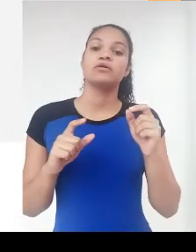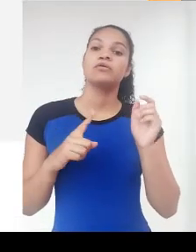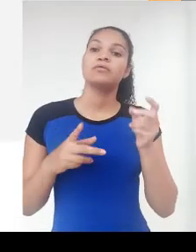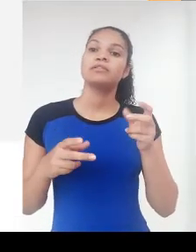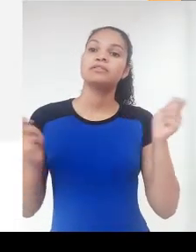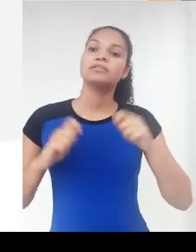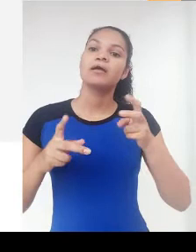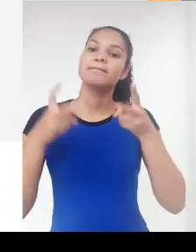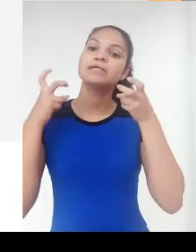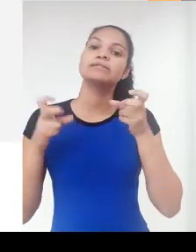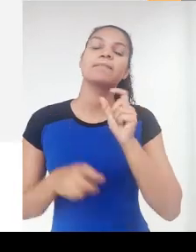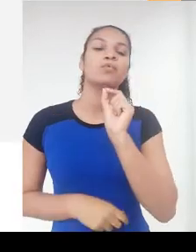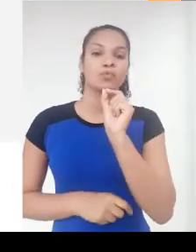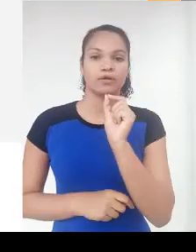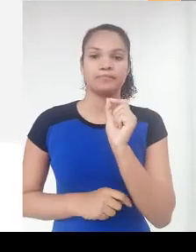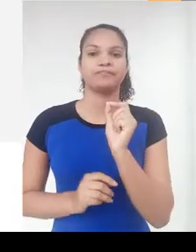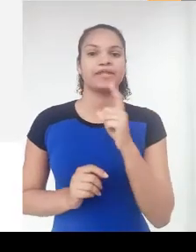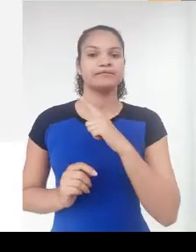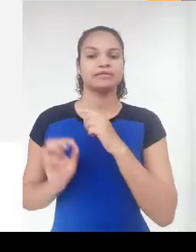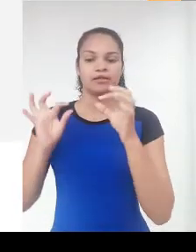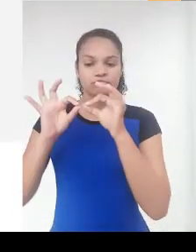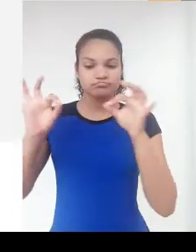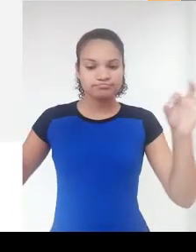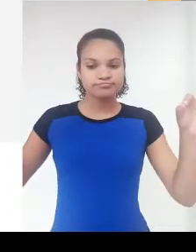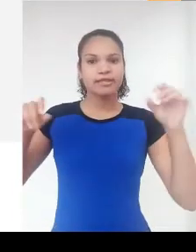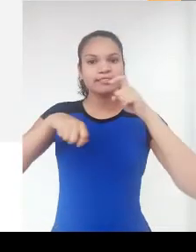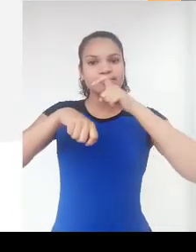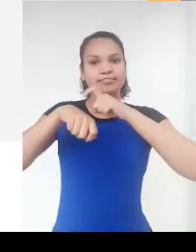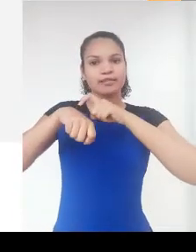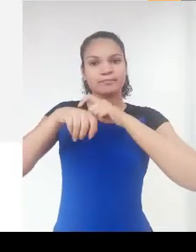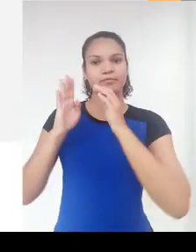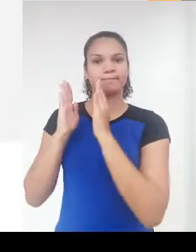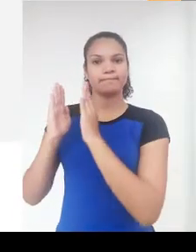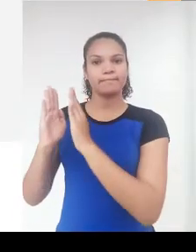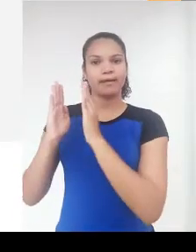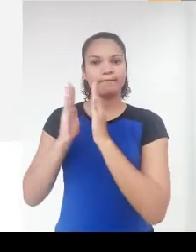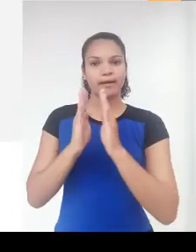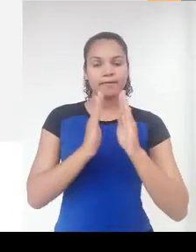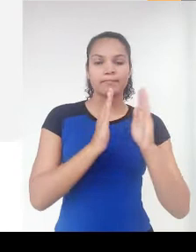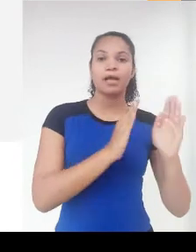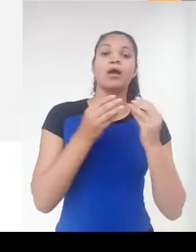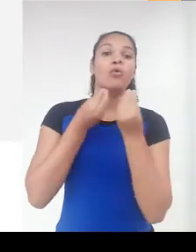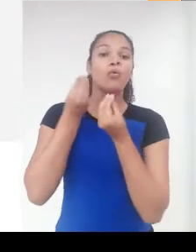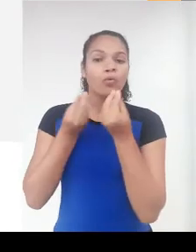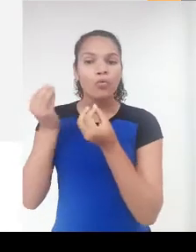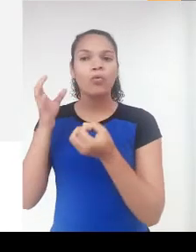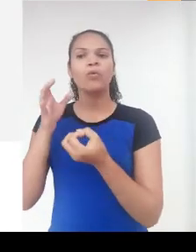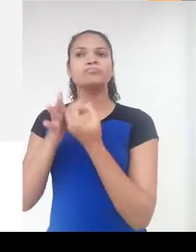seguinte, uma linha do tempo, ou seja, como a doença